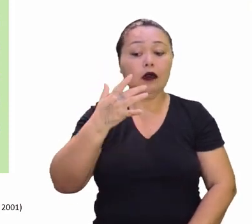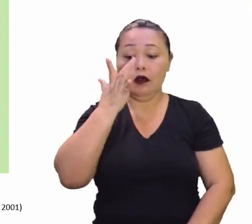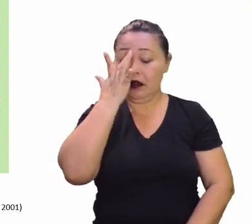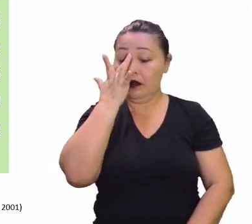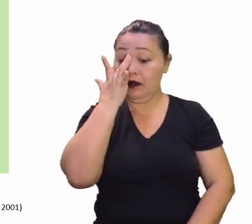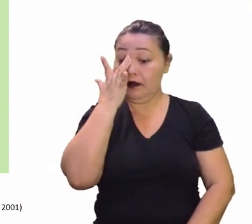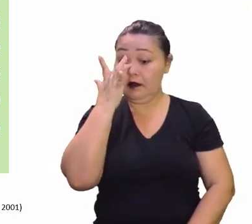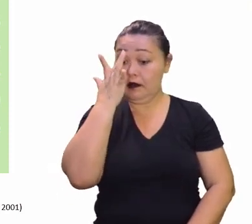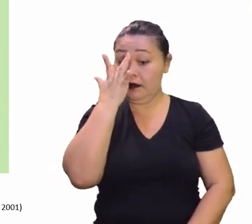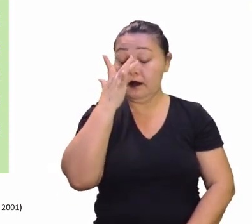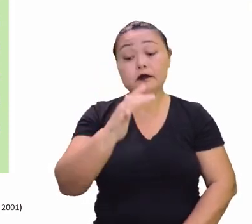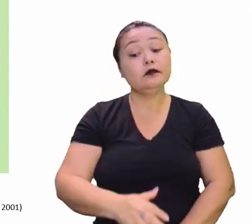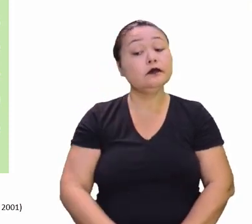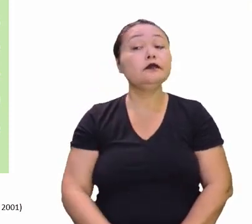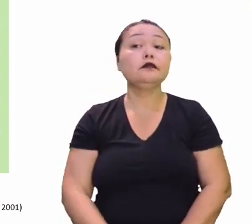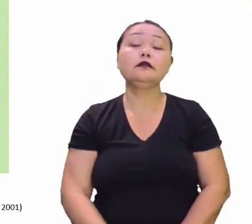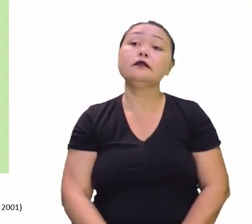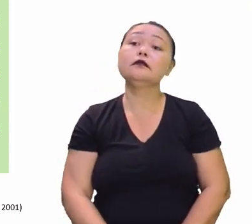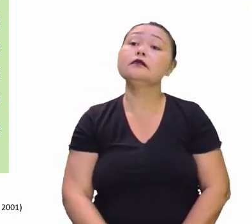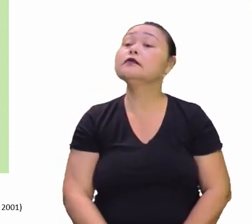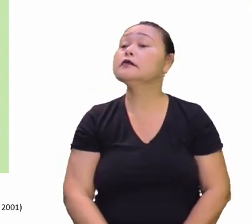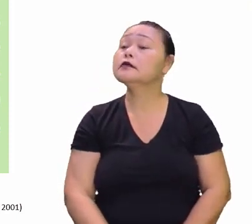era.